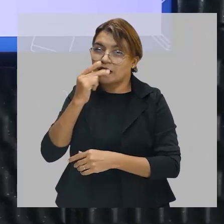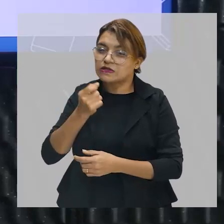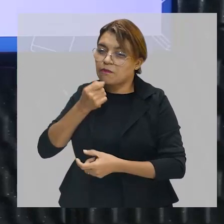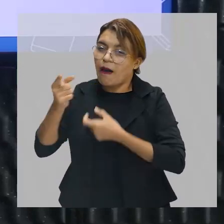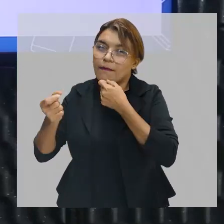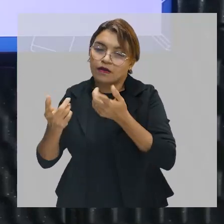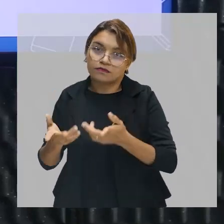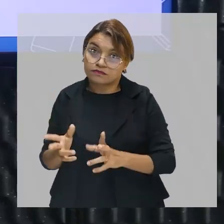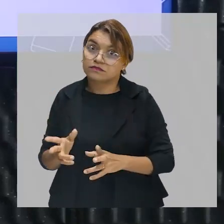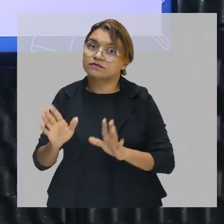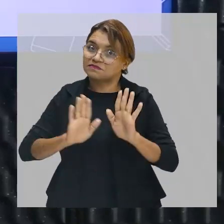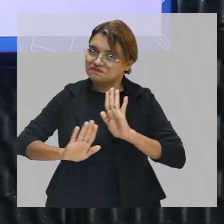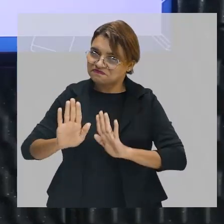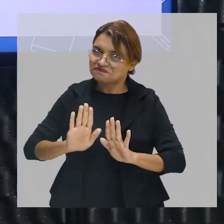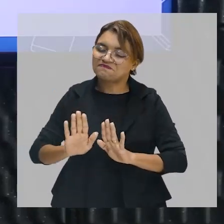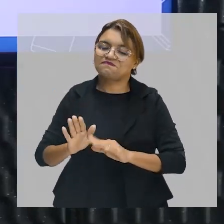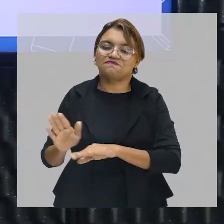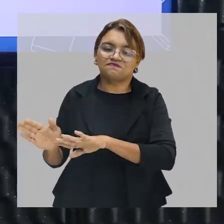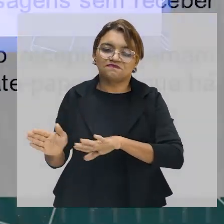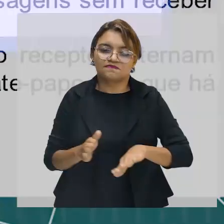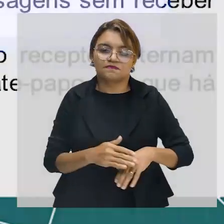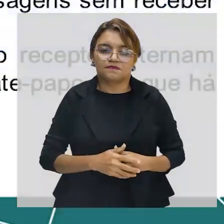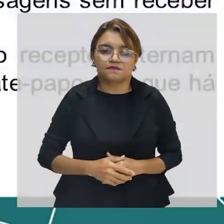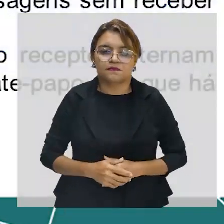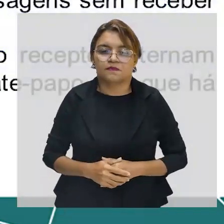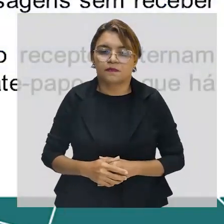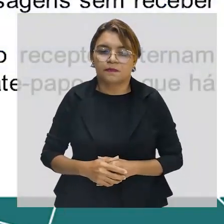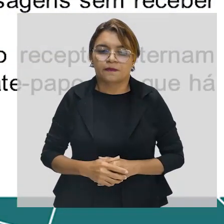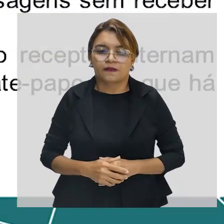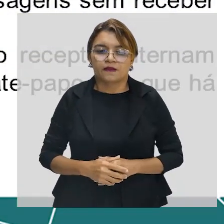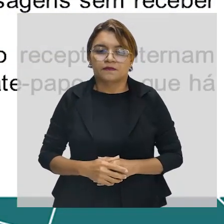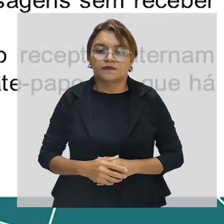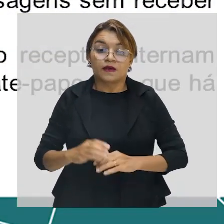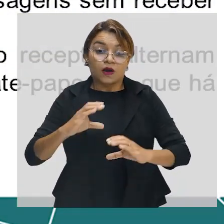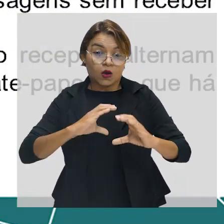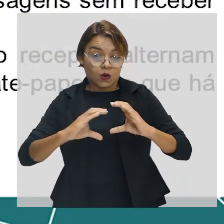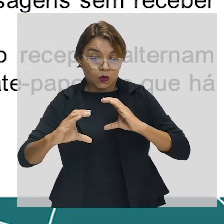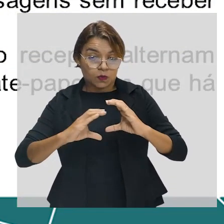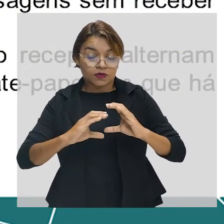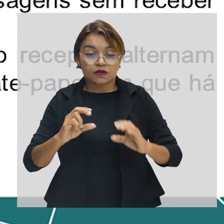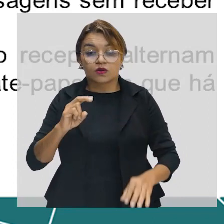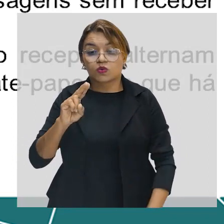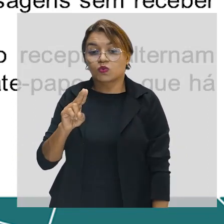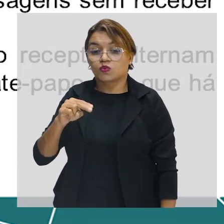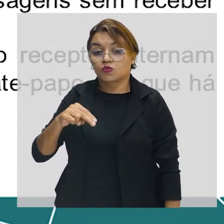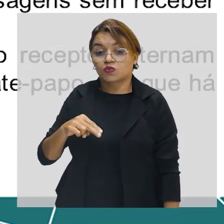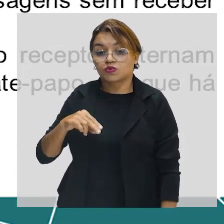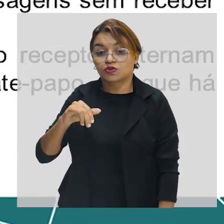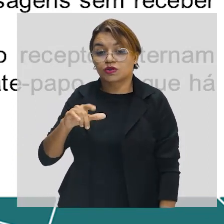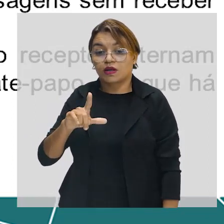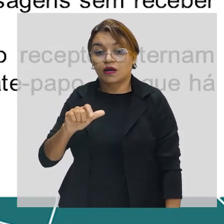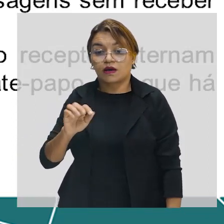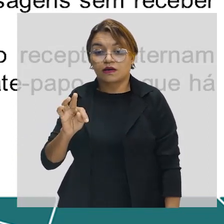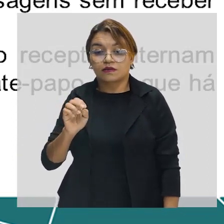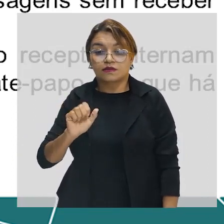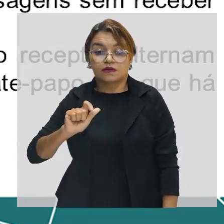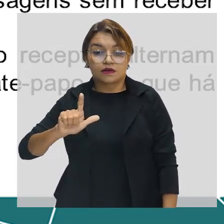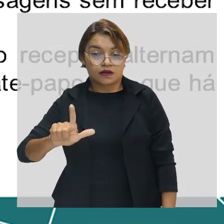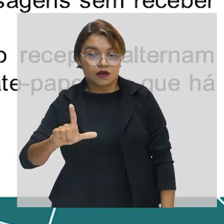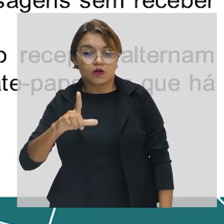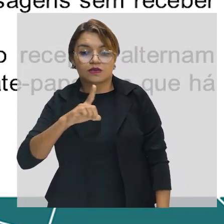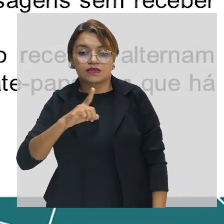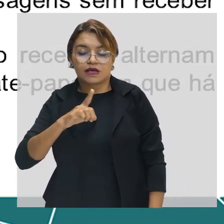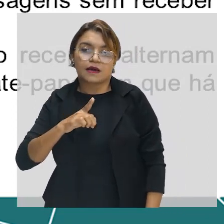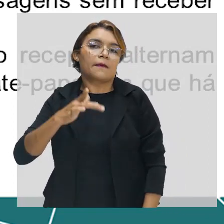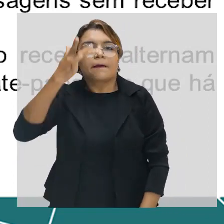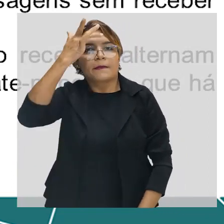ligados a isso. A comunicação unilateral é estabelecida de um